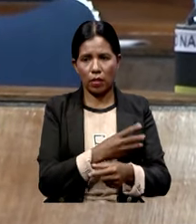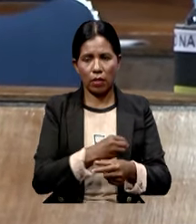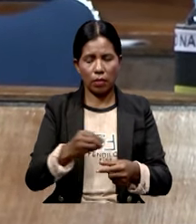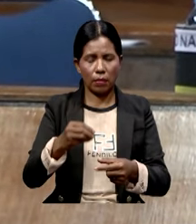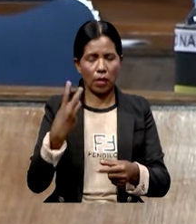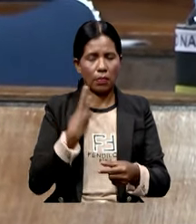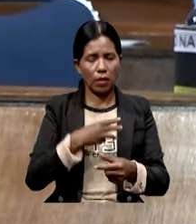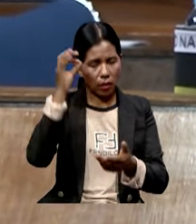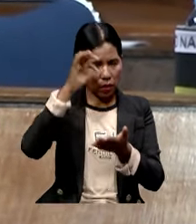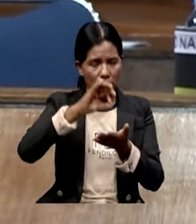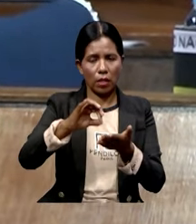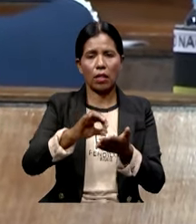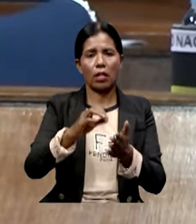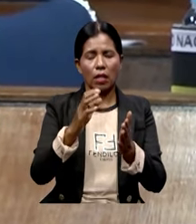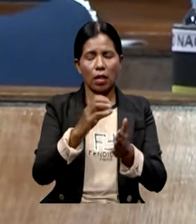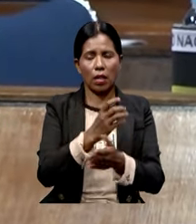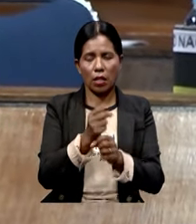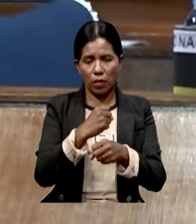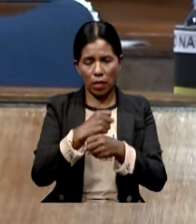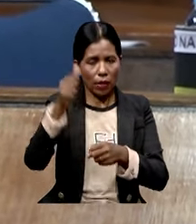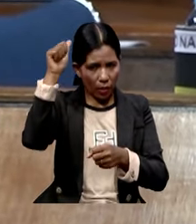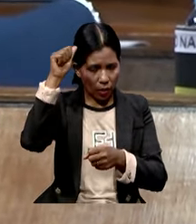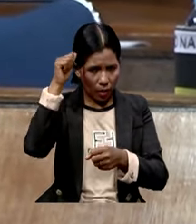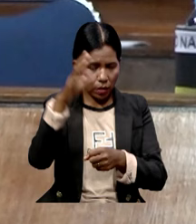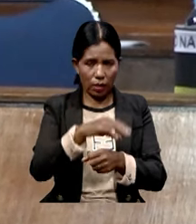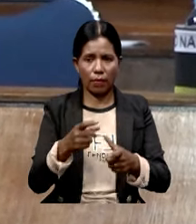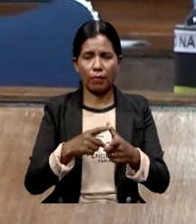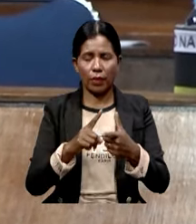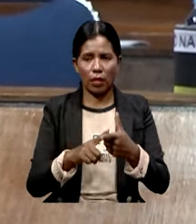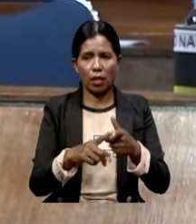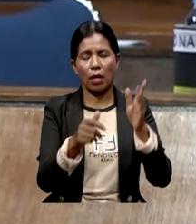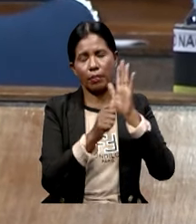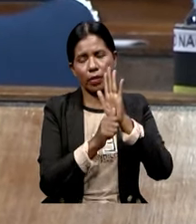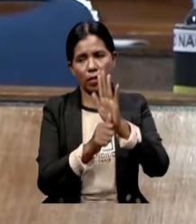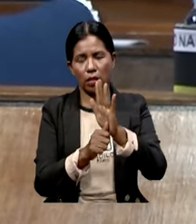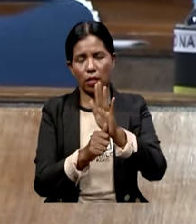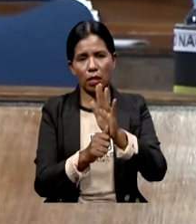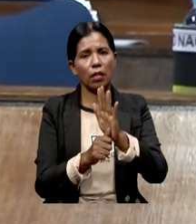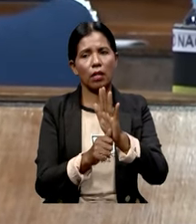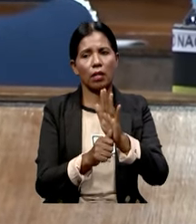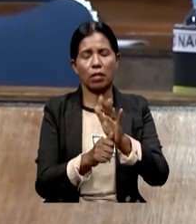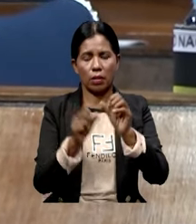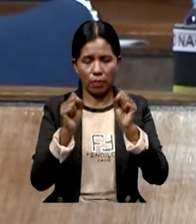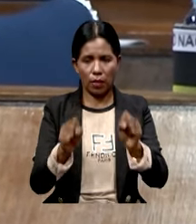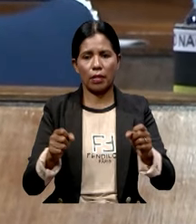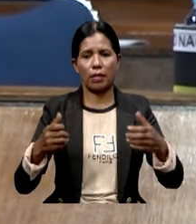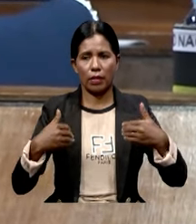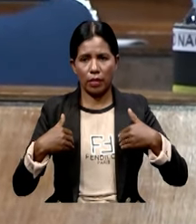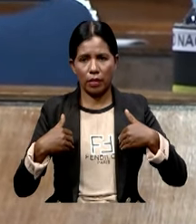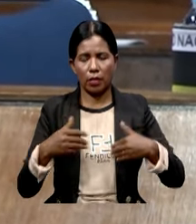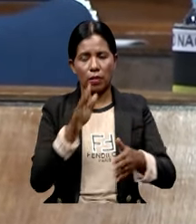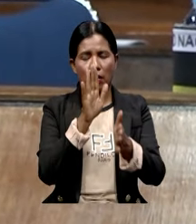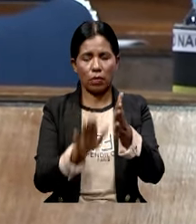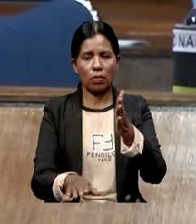mas halo análise e mas apresenta opção se a tu bele e a diminuição